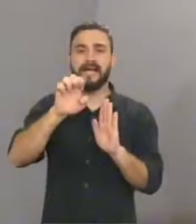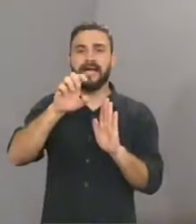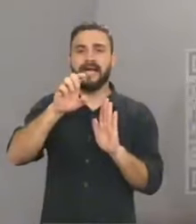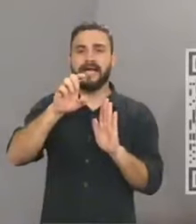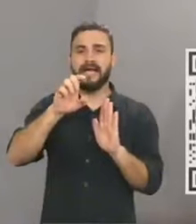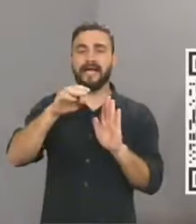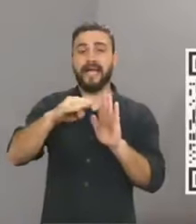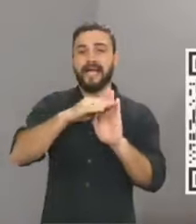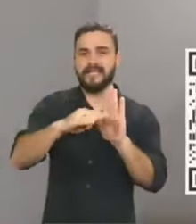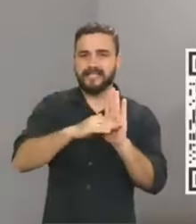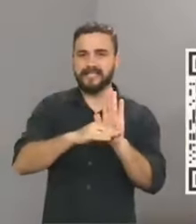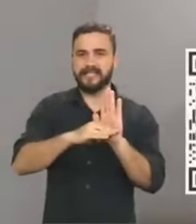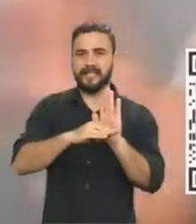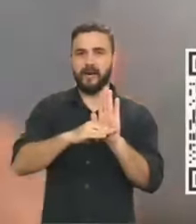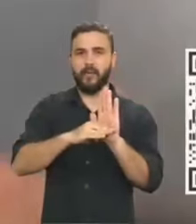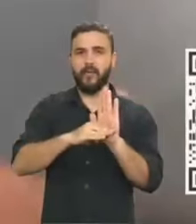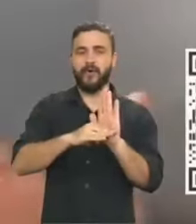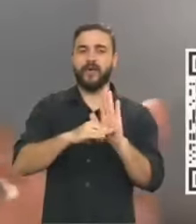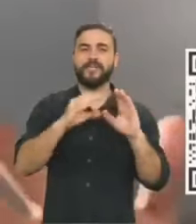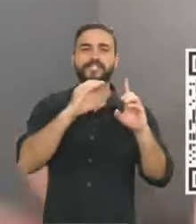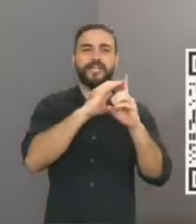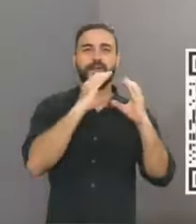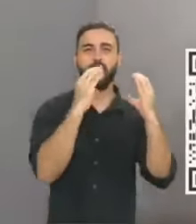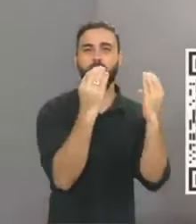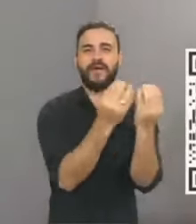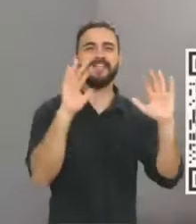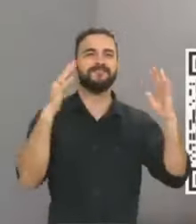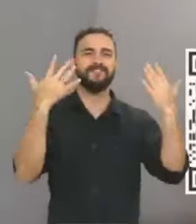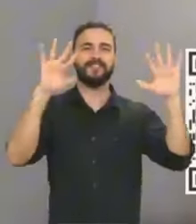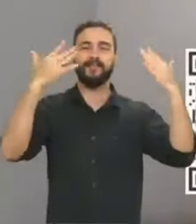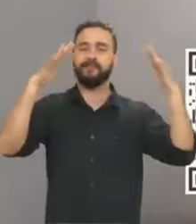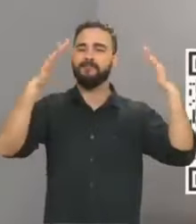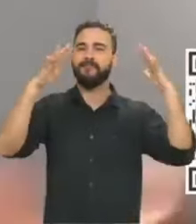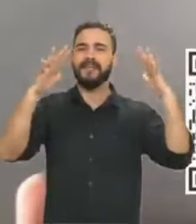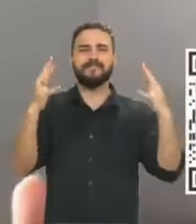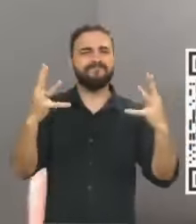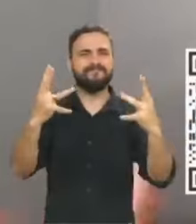e foi uma linda festa, assim como